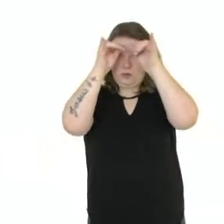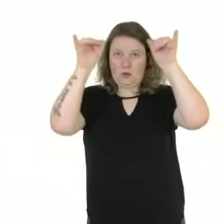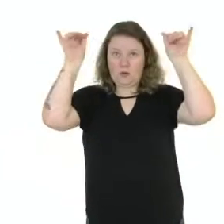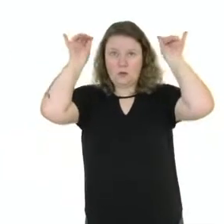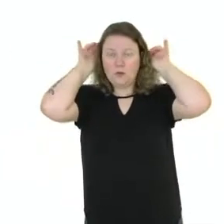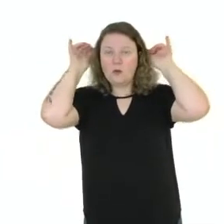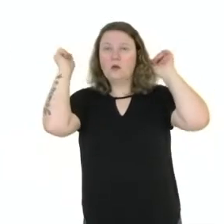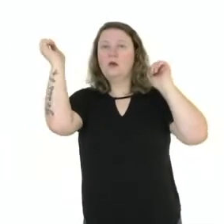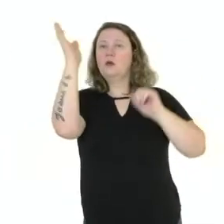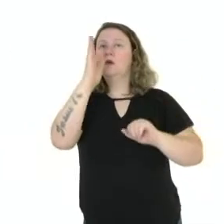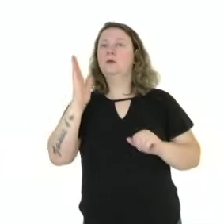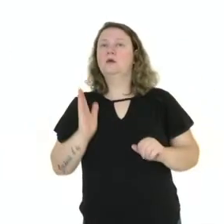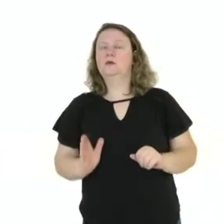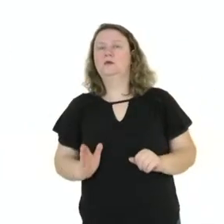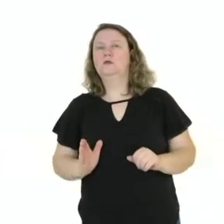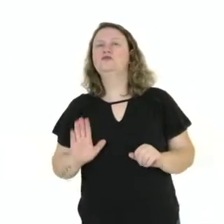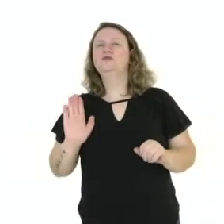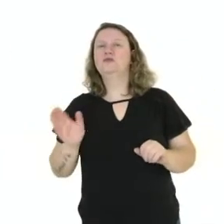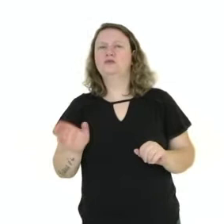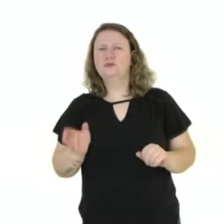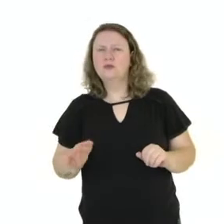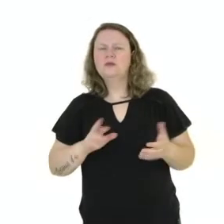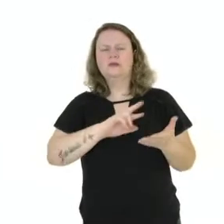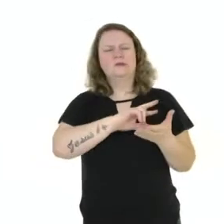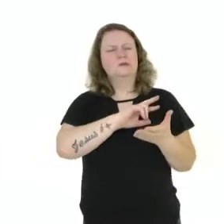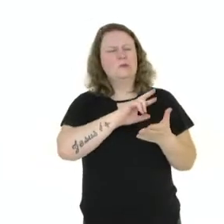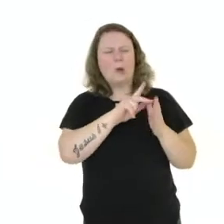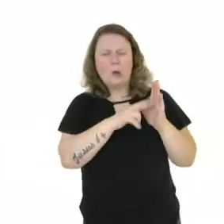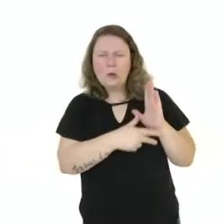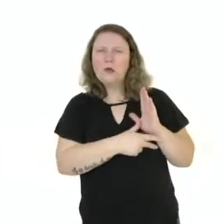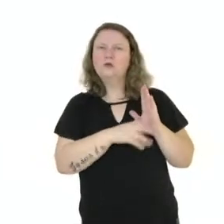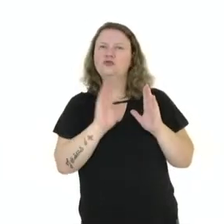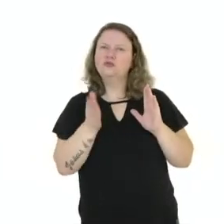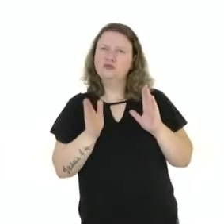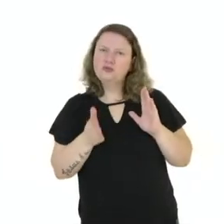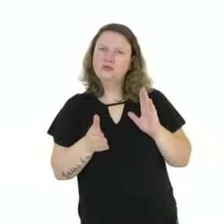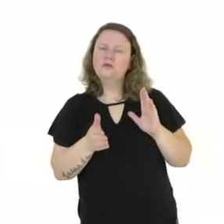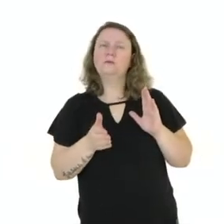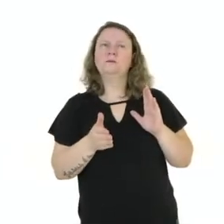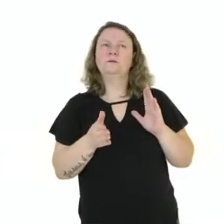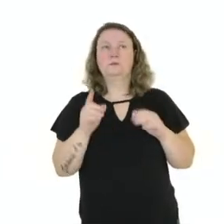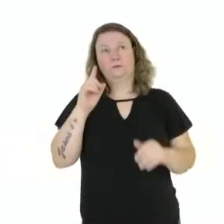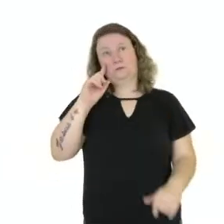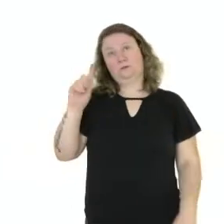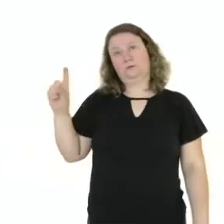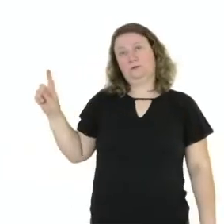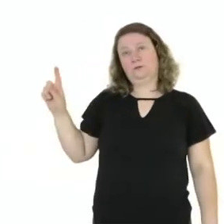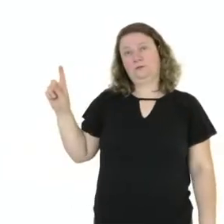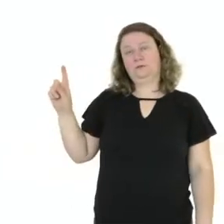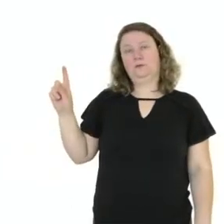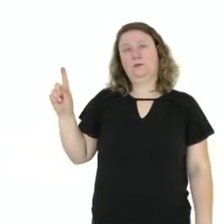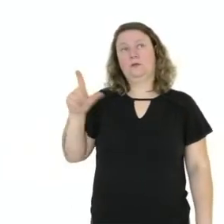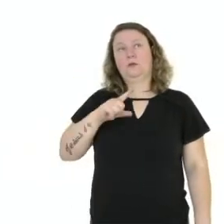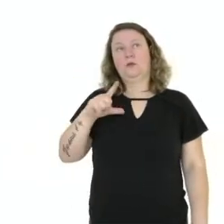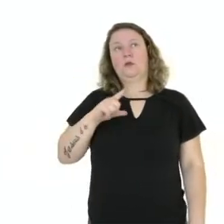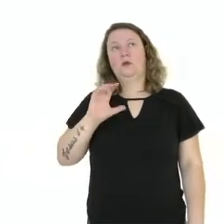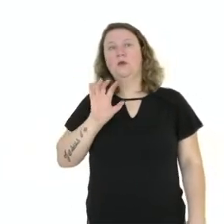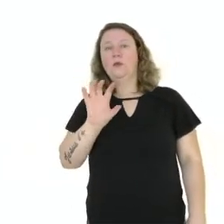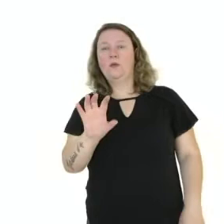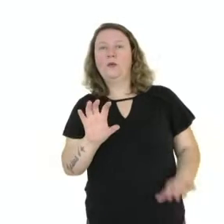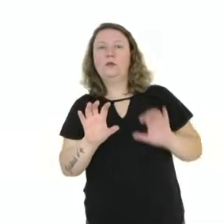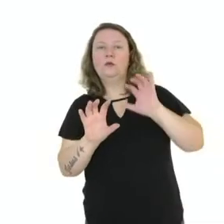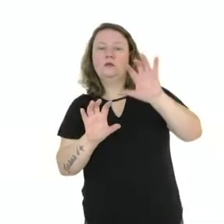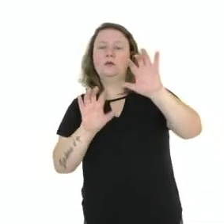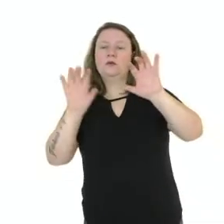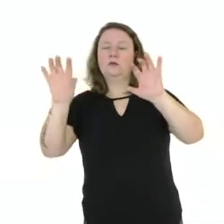interveio diversas vezes na região Platina. A gente vai dar uma olhada aqui nesse mapa, que é a região Platina. A